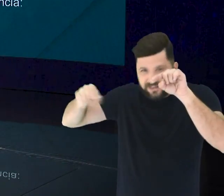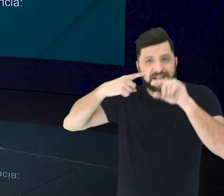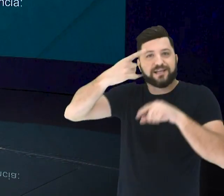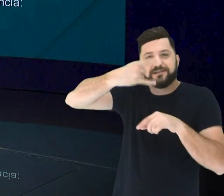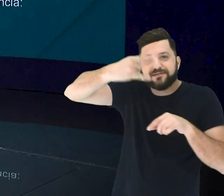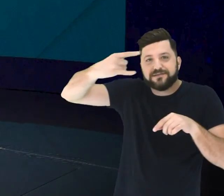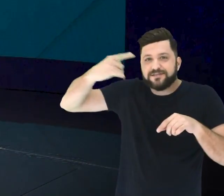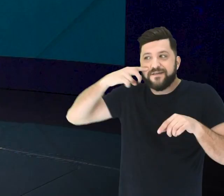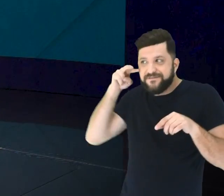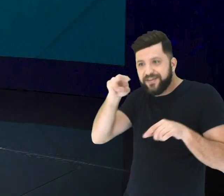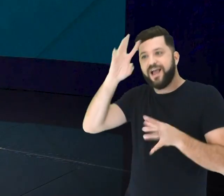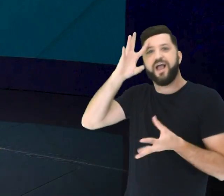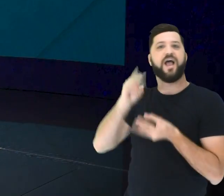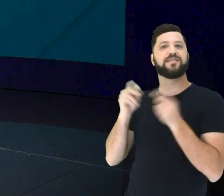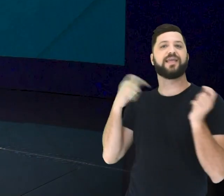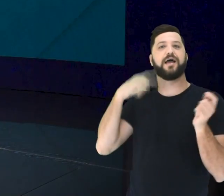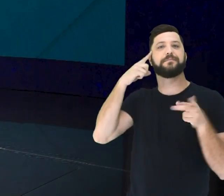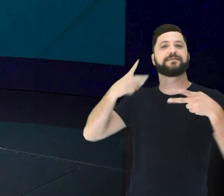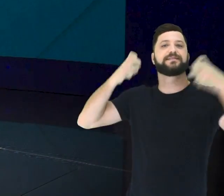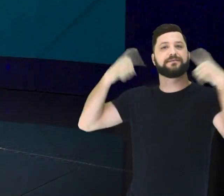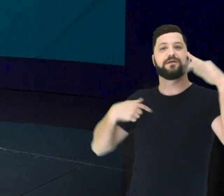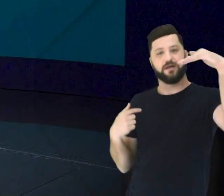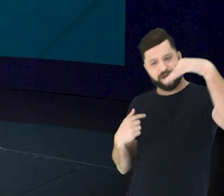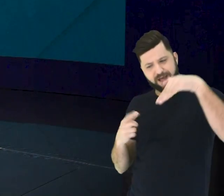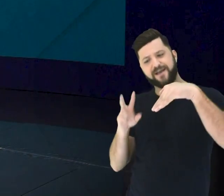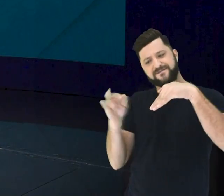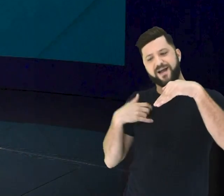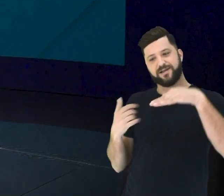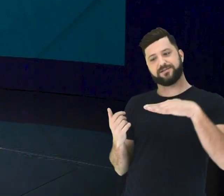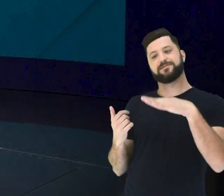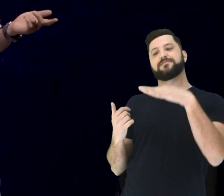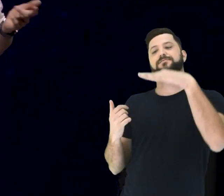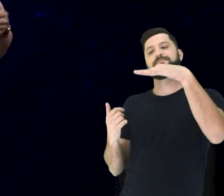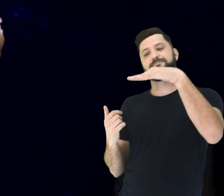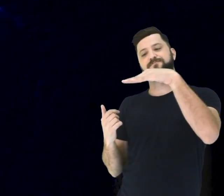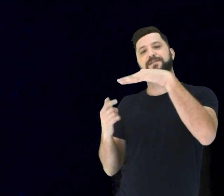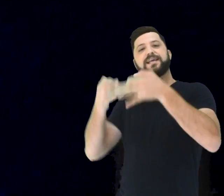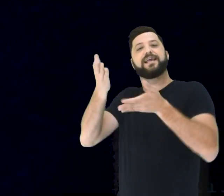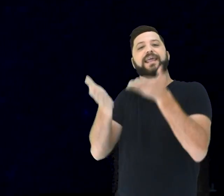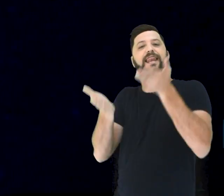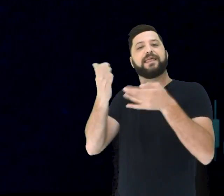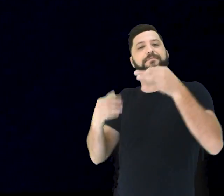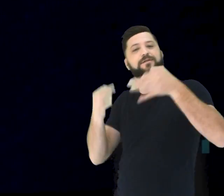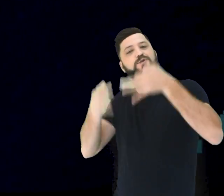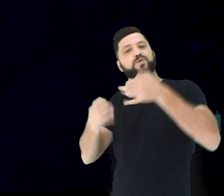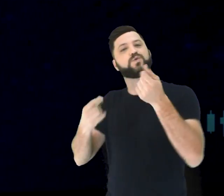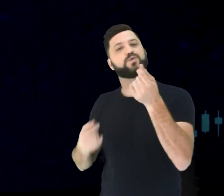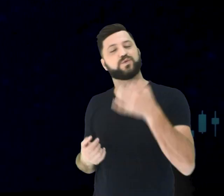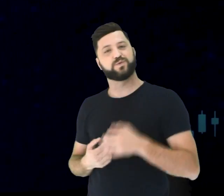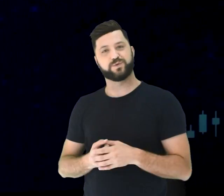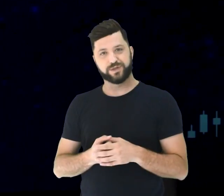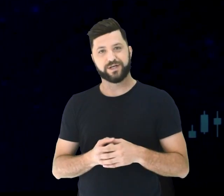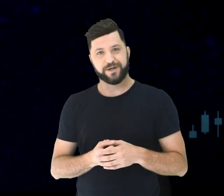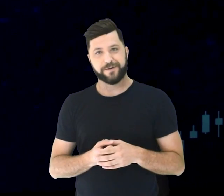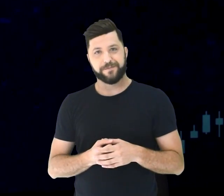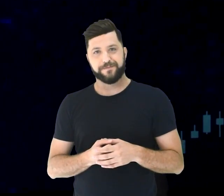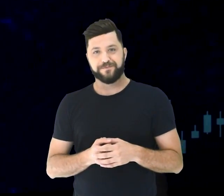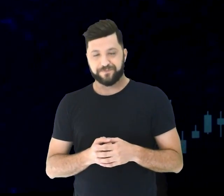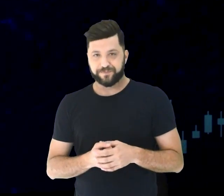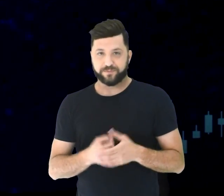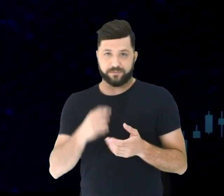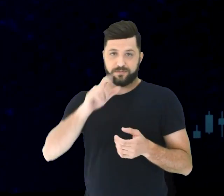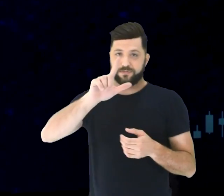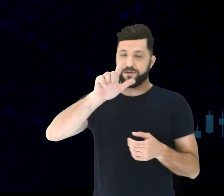tá Ah tá bom falando mais um pouquinho de ciclos é não sei que os laterais há uma predominância